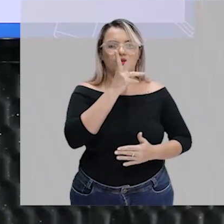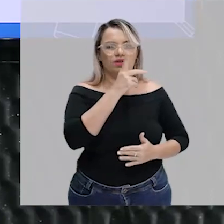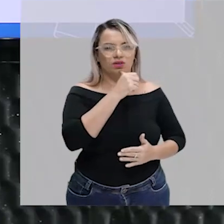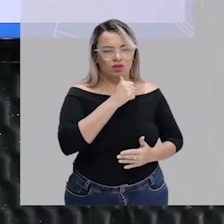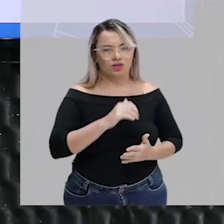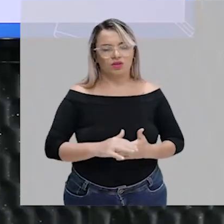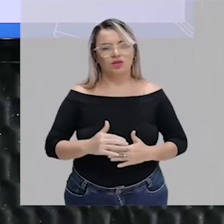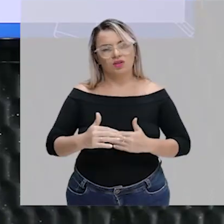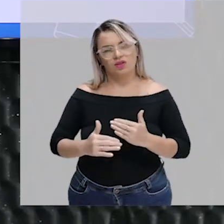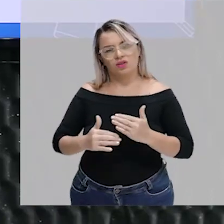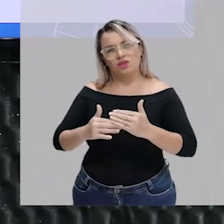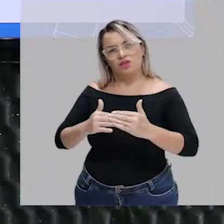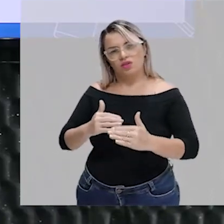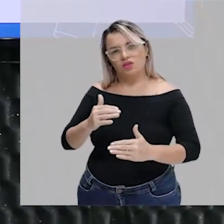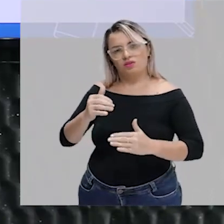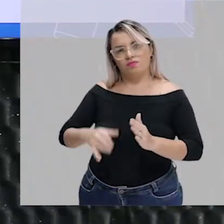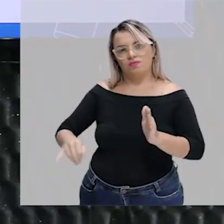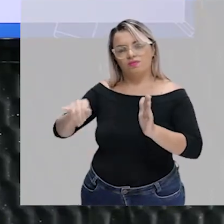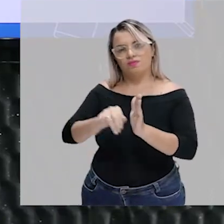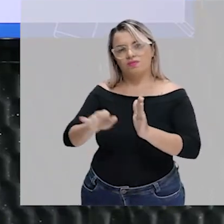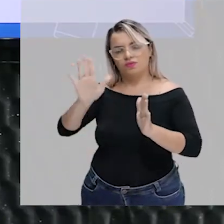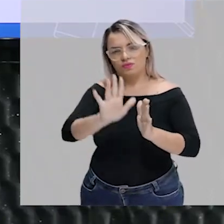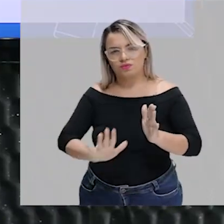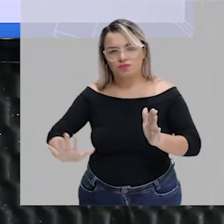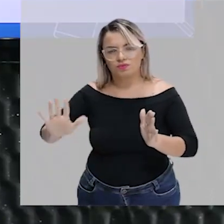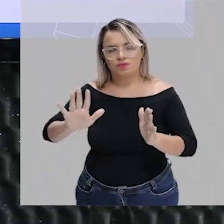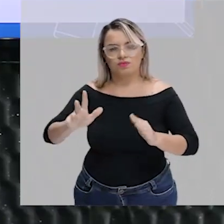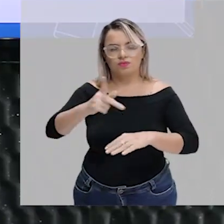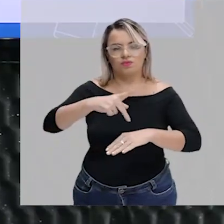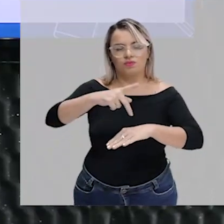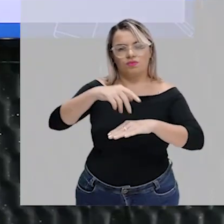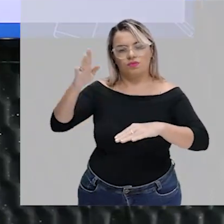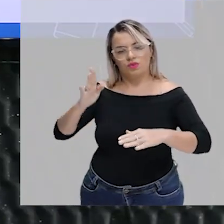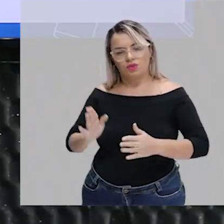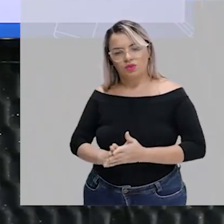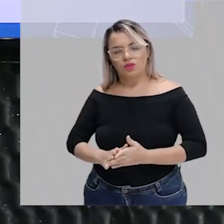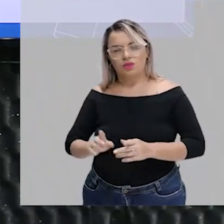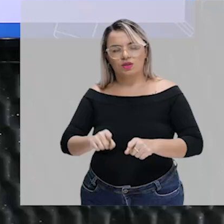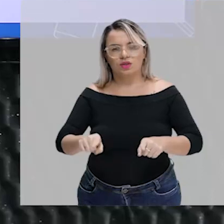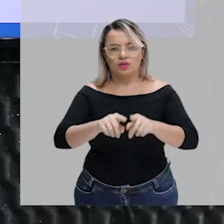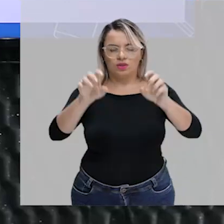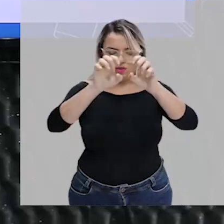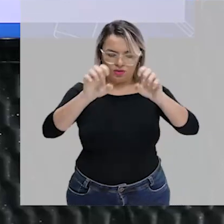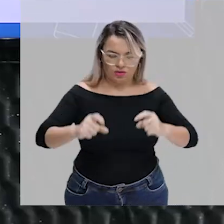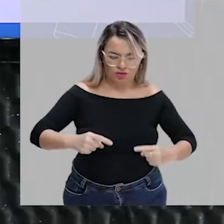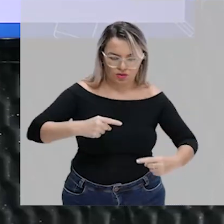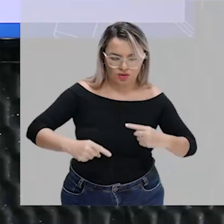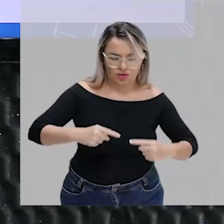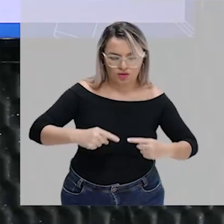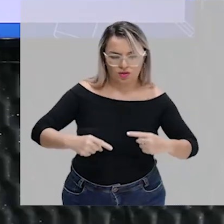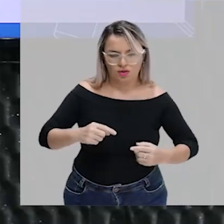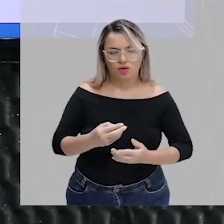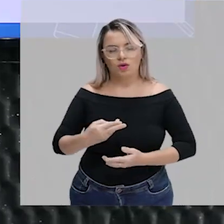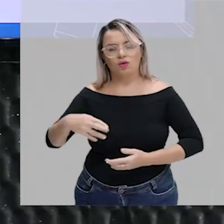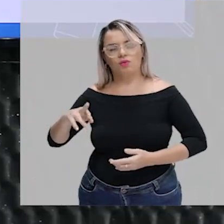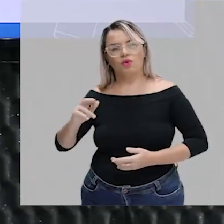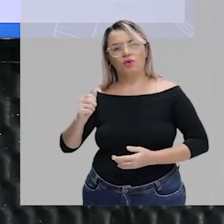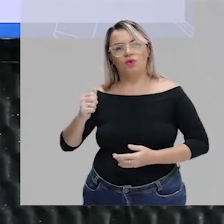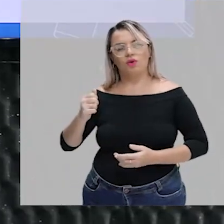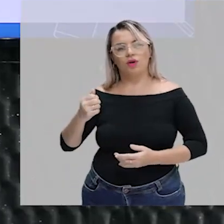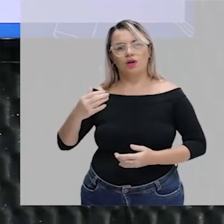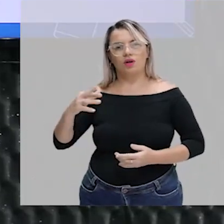de construção de uma identidade nacional e também de uma estrutura política, burocrática, administrativa no